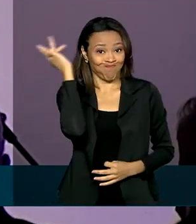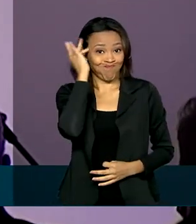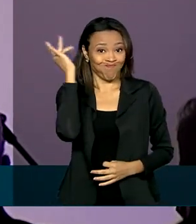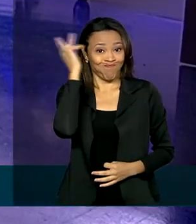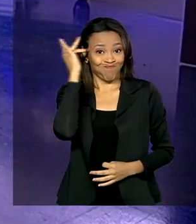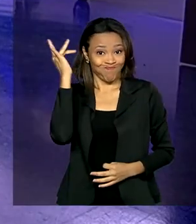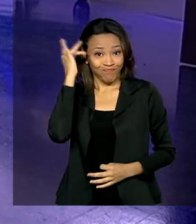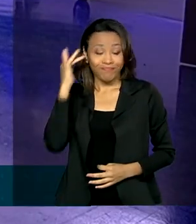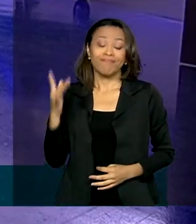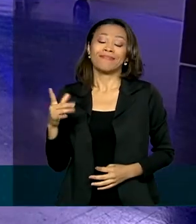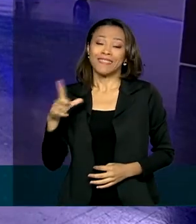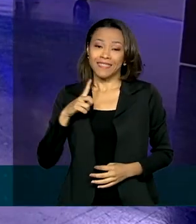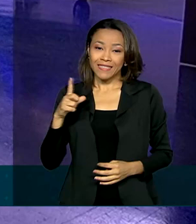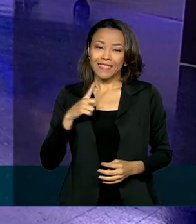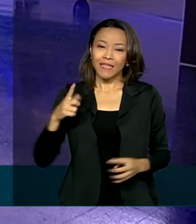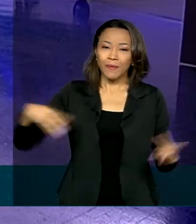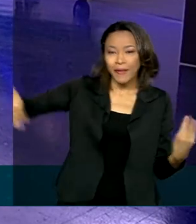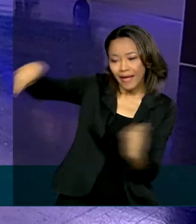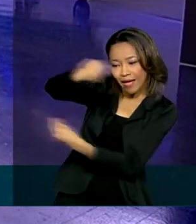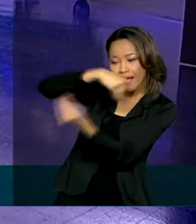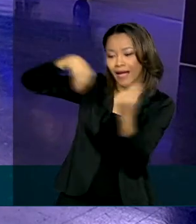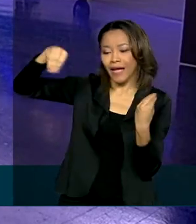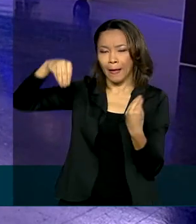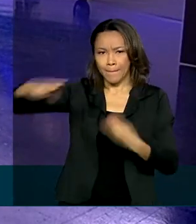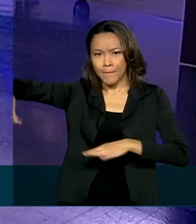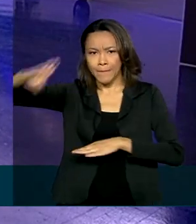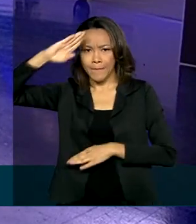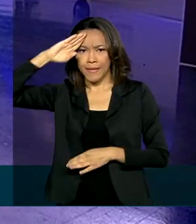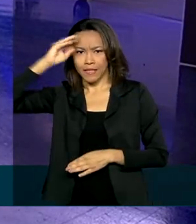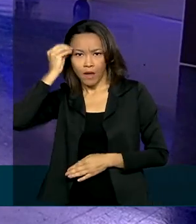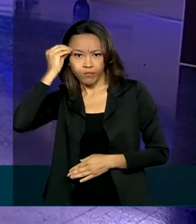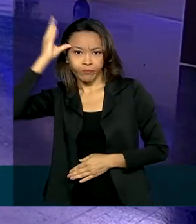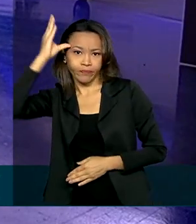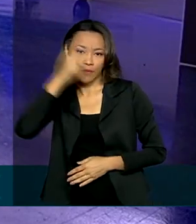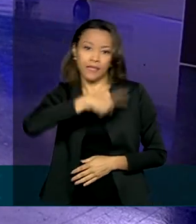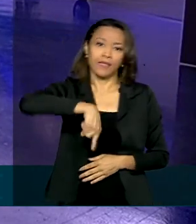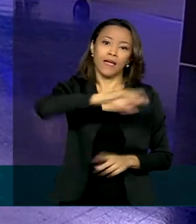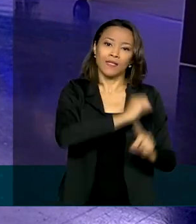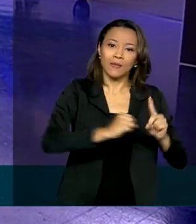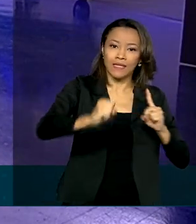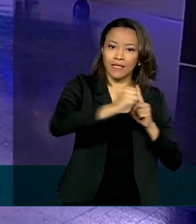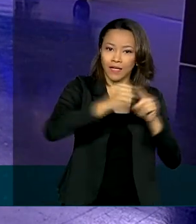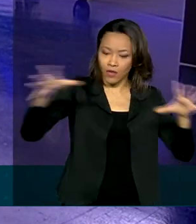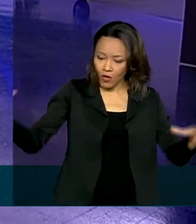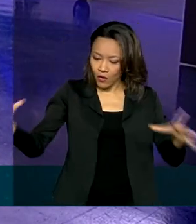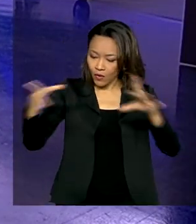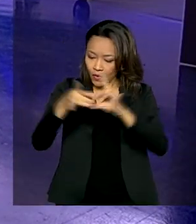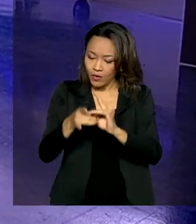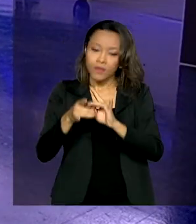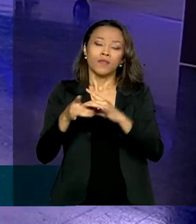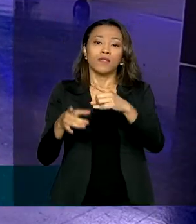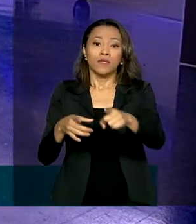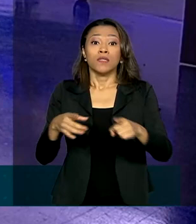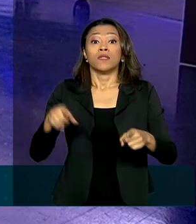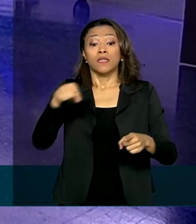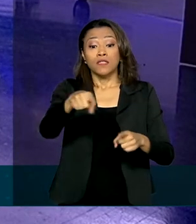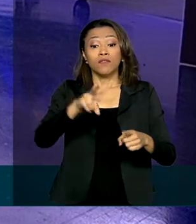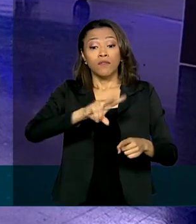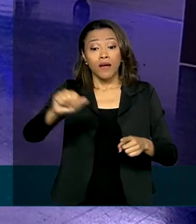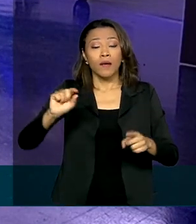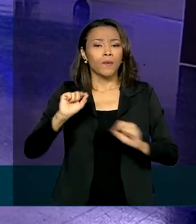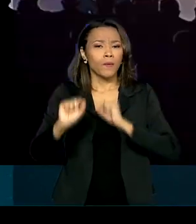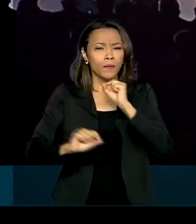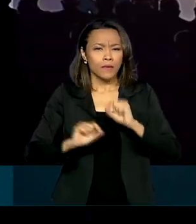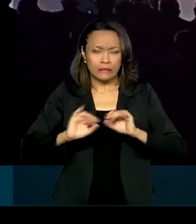civil e militar, e assim como todos os projetos estratégicos das Forças Armadas, impulsionará